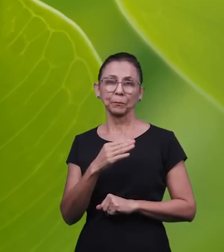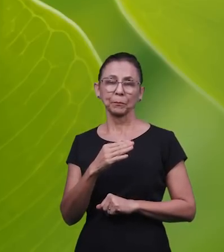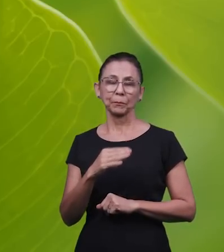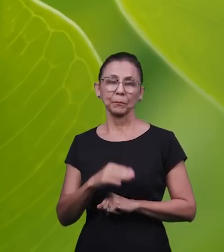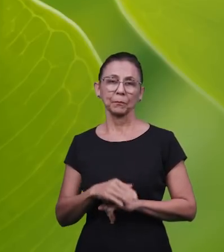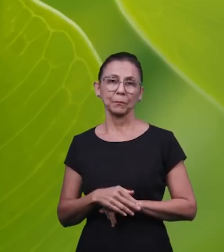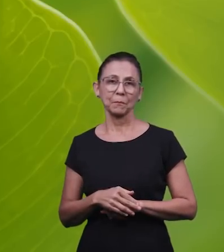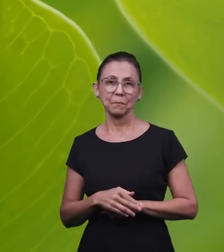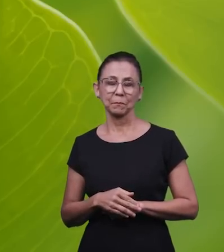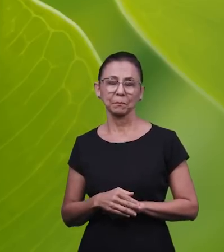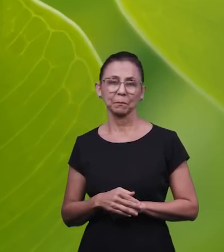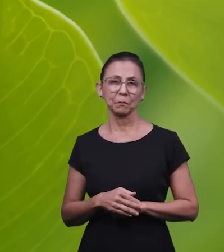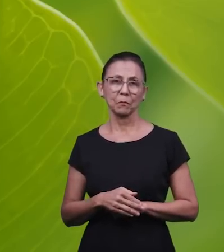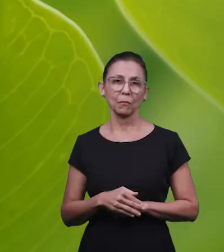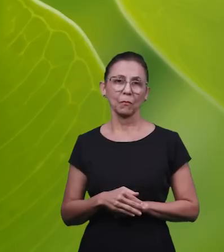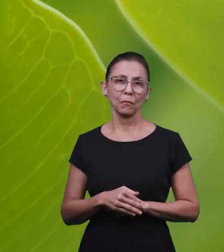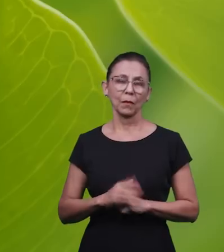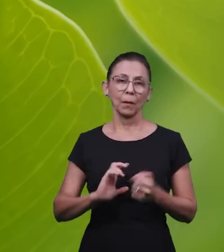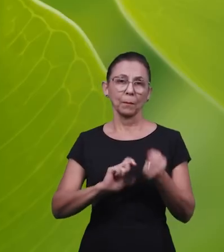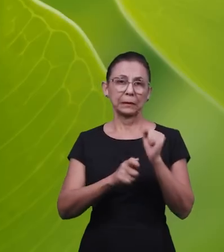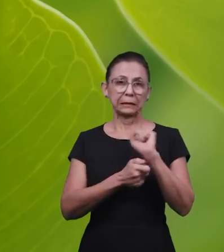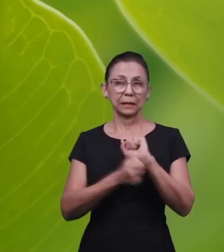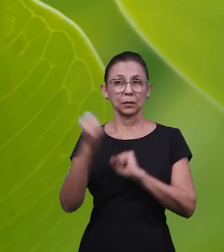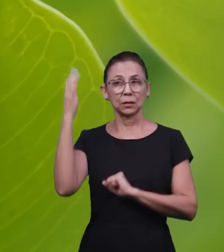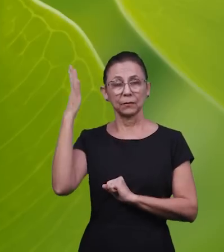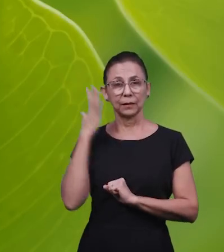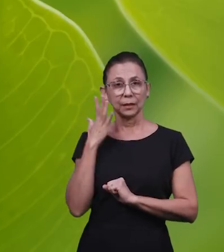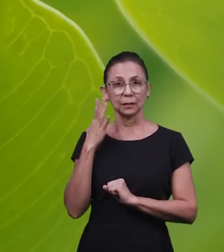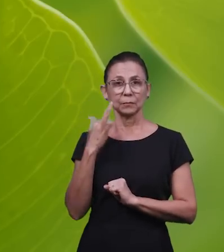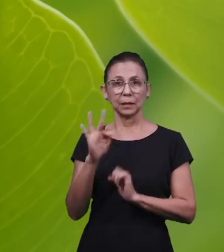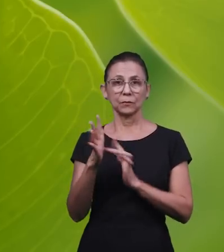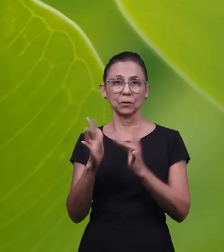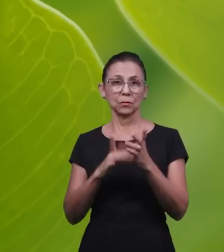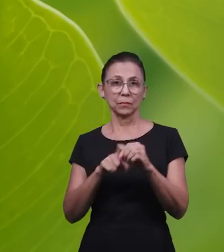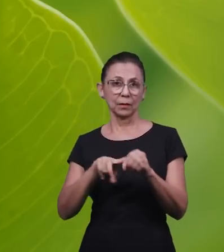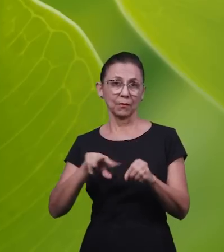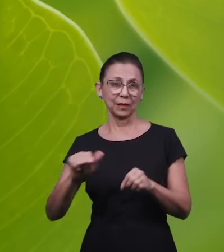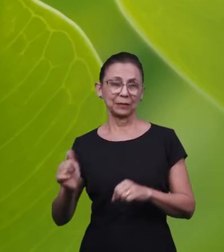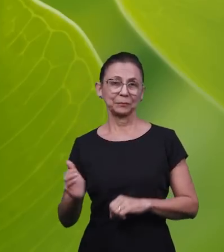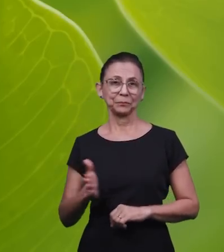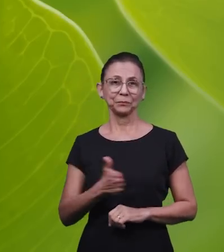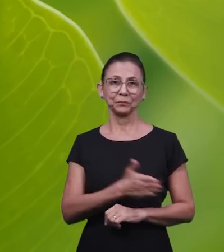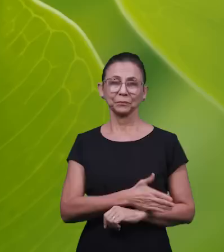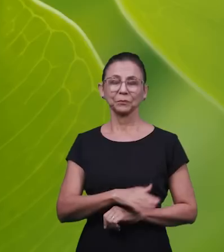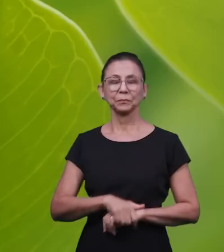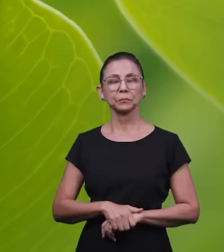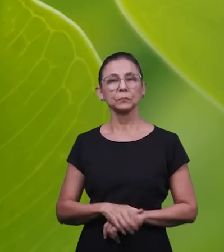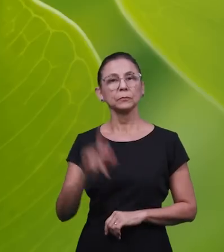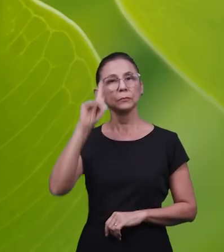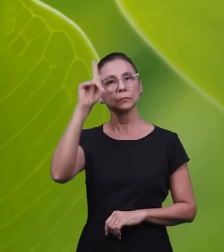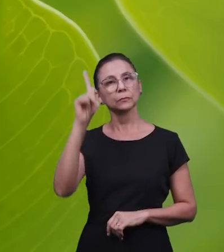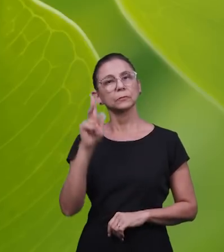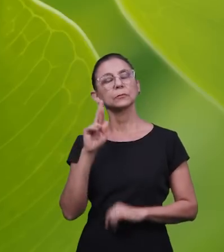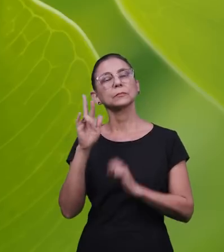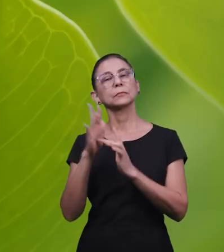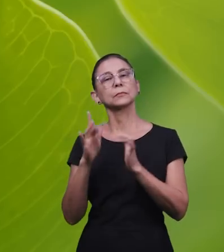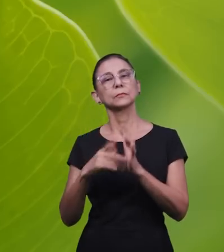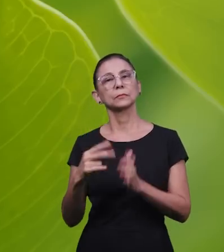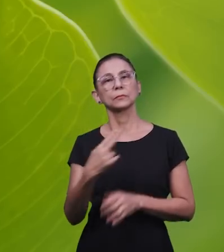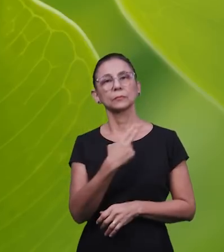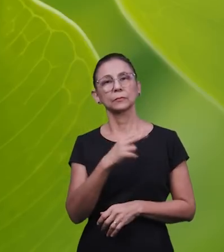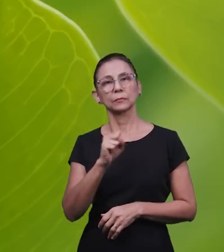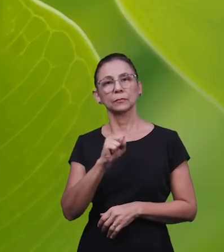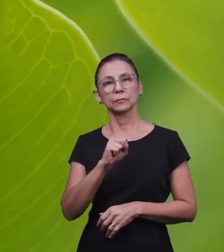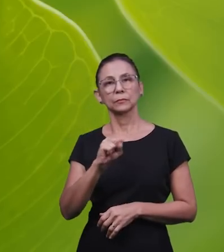para a igreja nessa última hora, pois em breve o Senhor Jesus vem. A paz do Senhor Jesus. A paz do Senhor Jesus. Meu